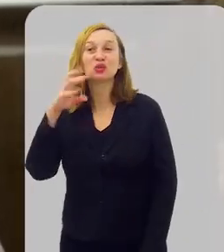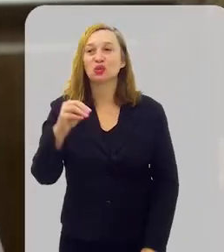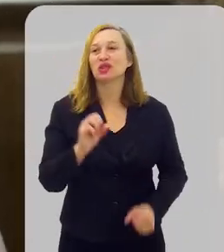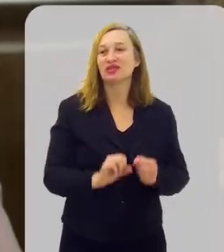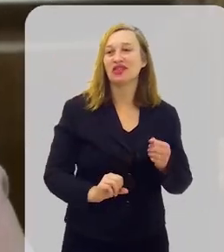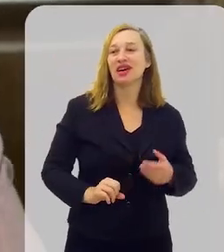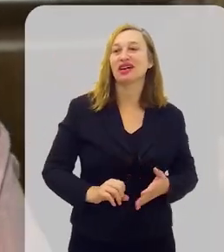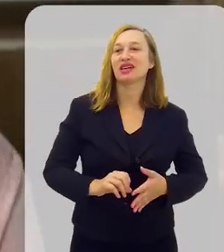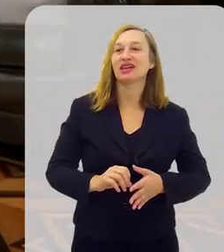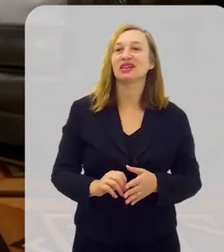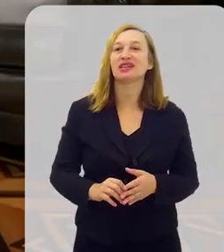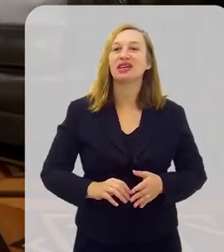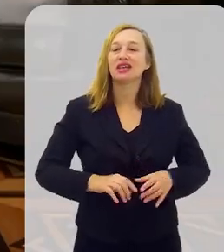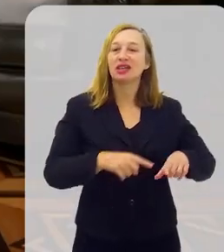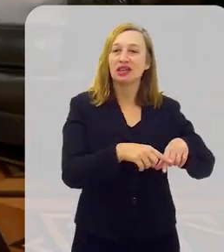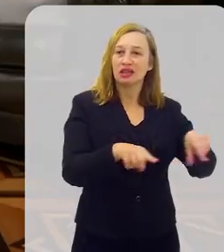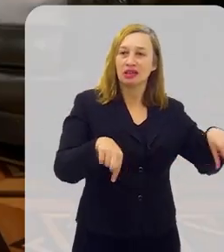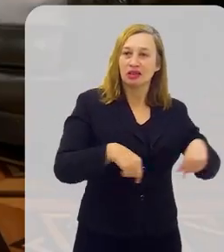faz.